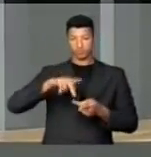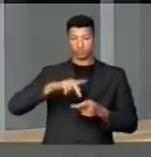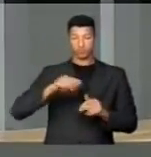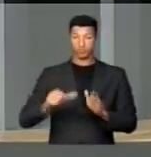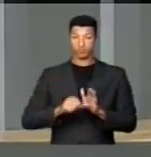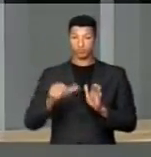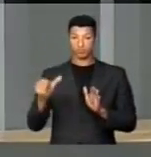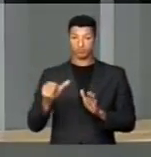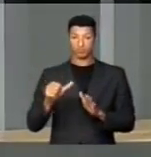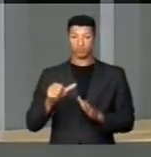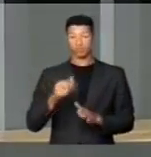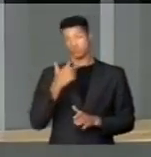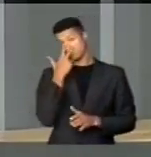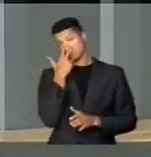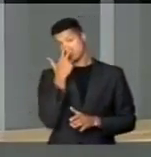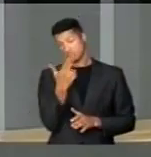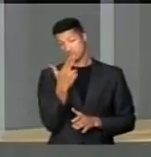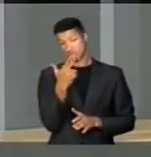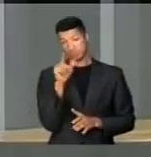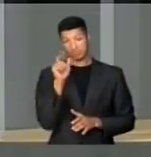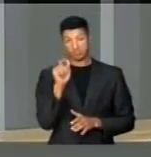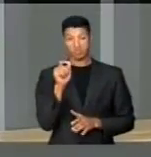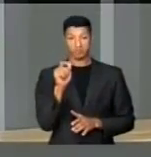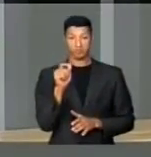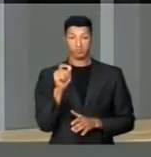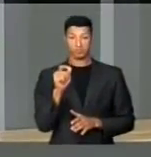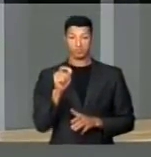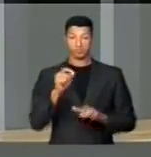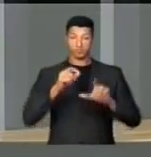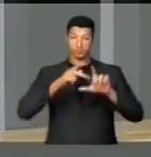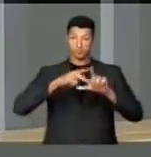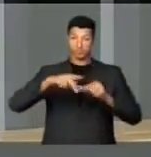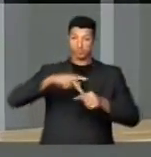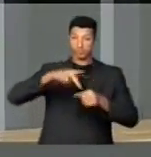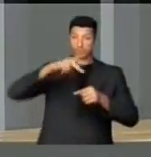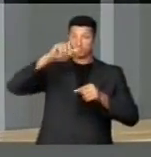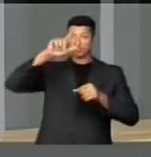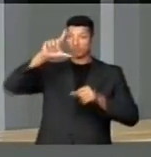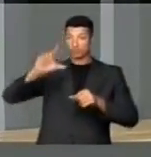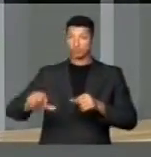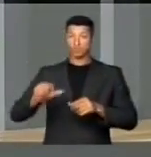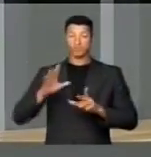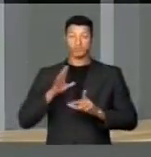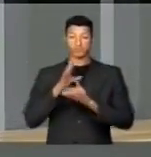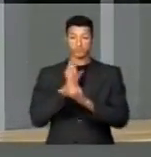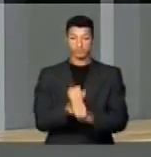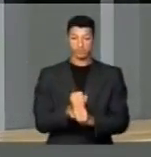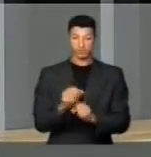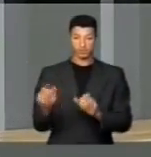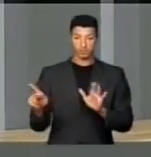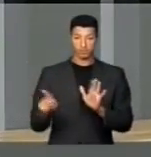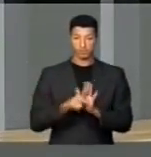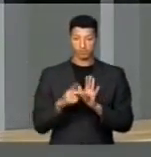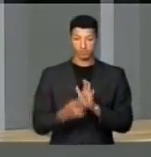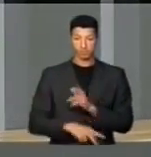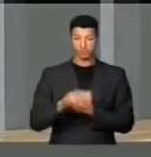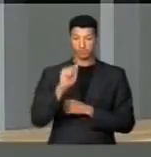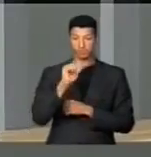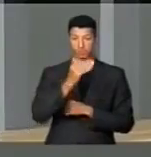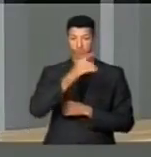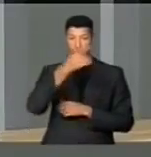primeiro lugar, me parece que a queda do preço do petróleo, que foi somada a esta